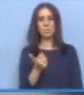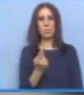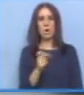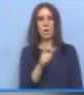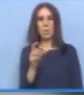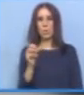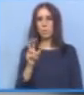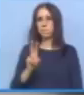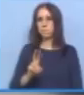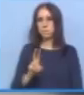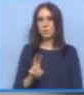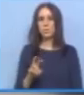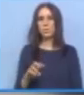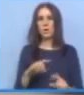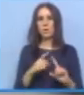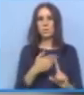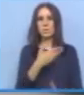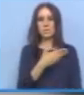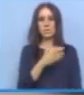que reinou nos anos